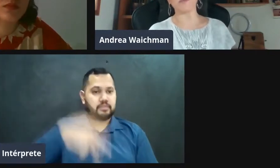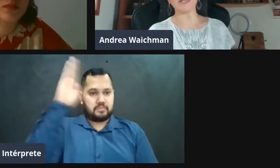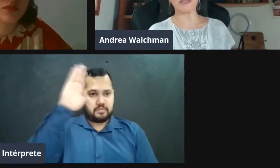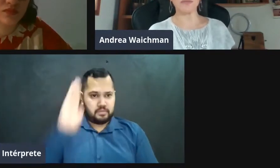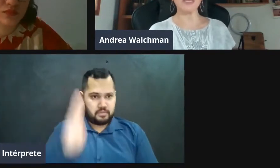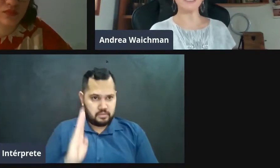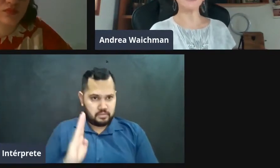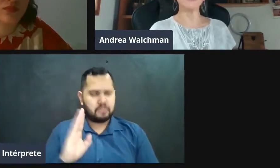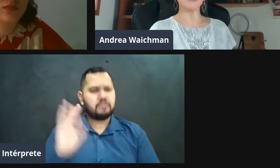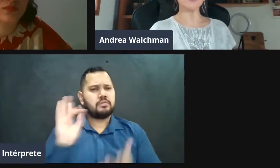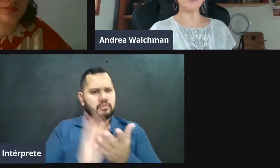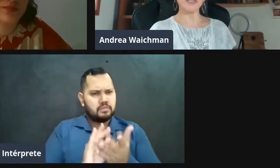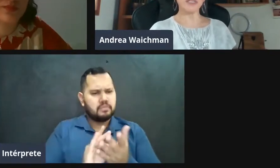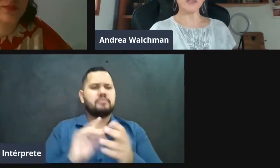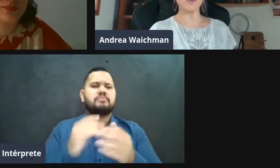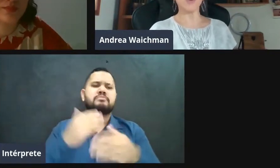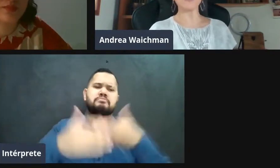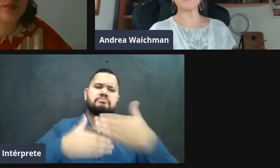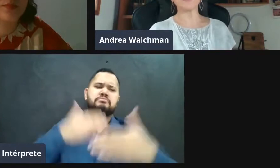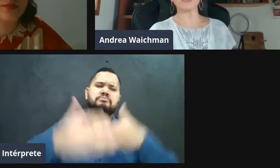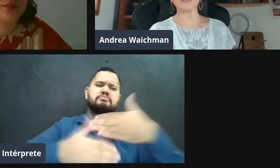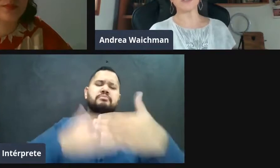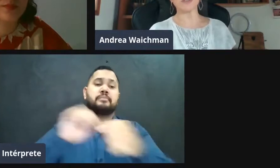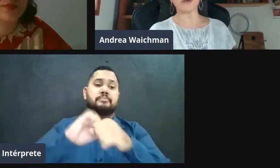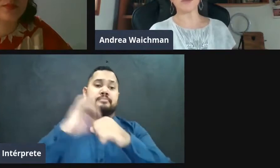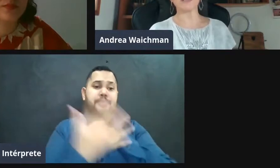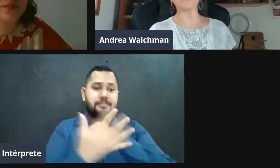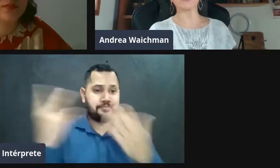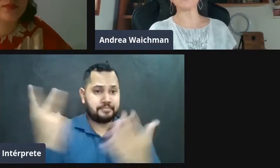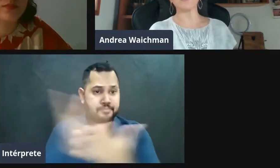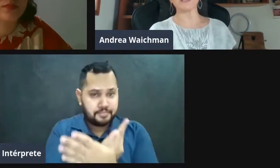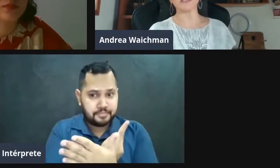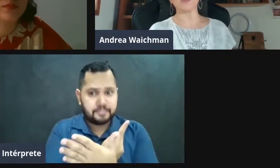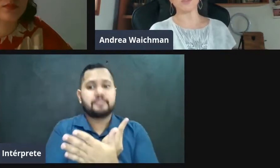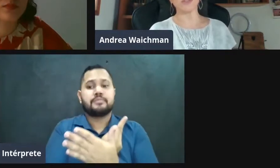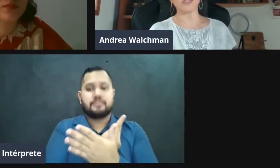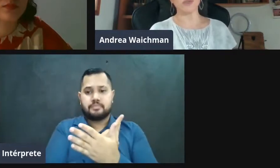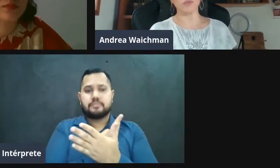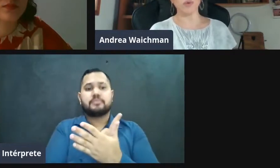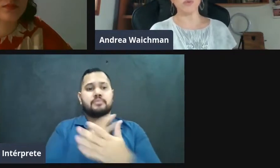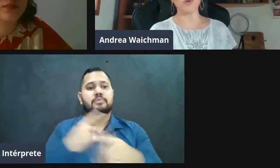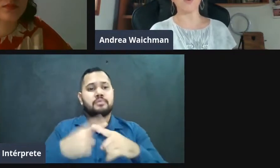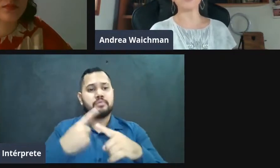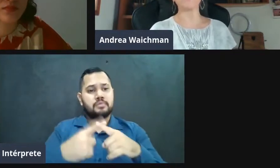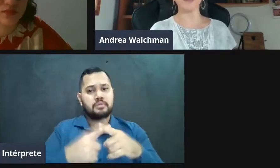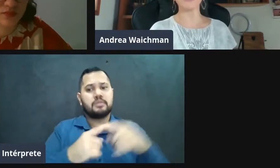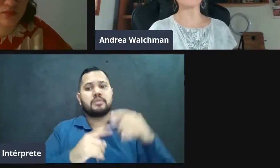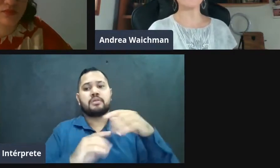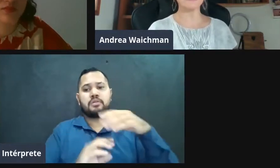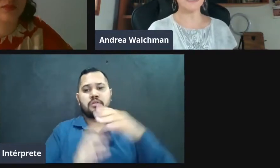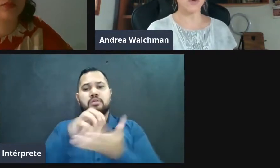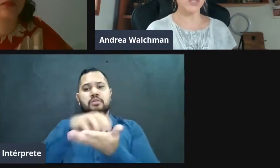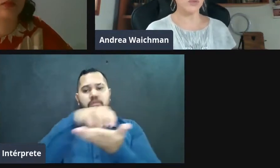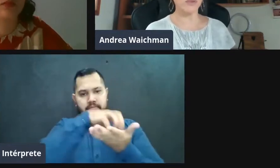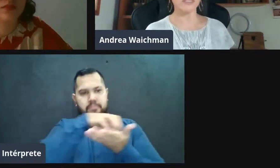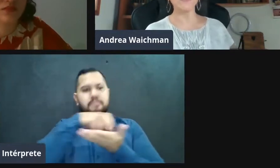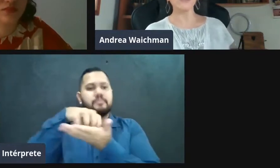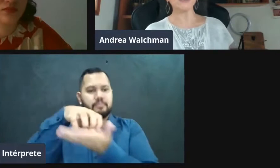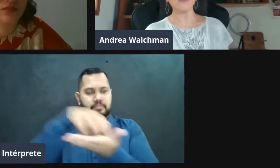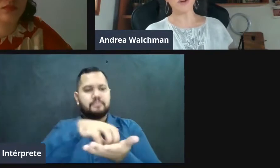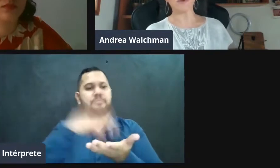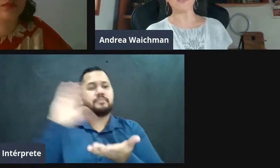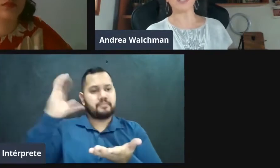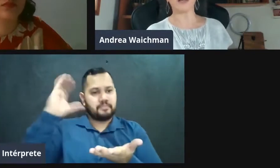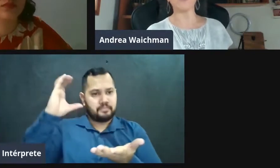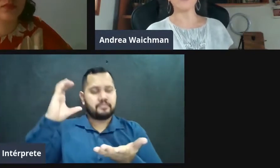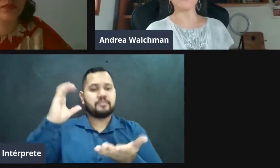de fato, a pandemia, a gente vem tendo cortes importantes de orçamentos, tanto para as instituições de ensino público, quanto para a ciência, tecnologia e inovação,